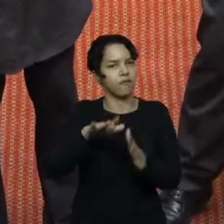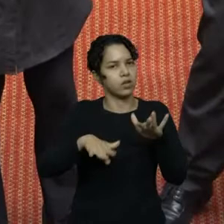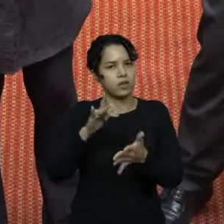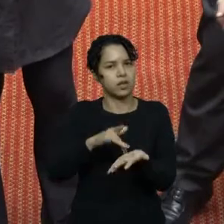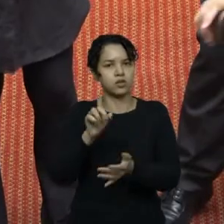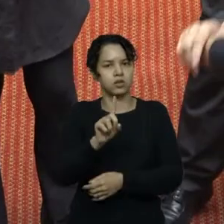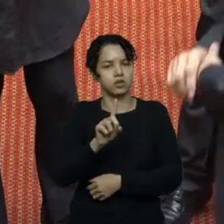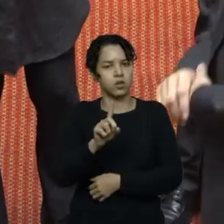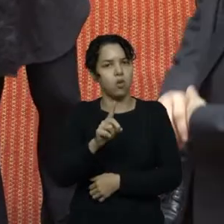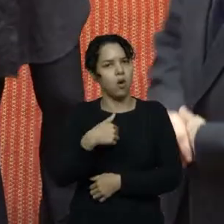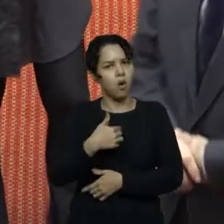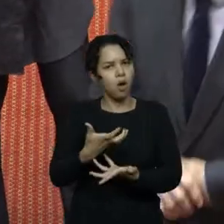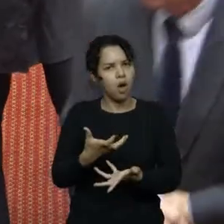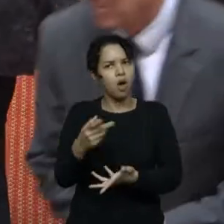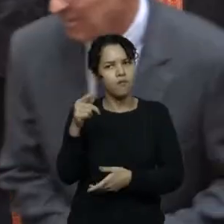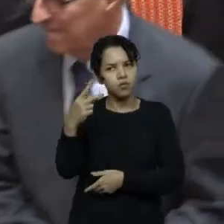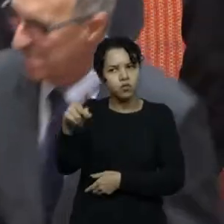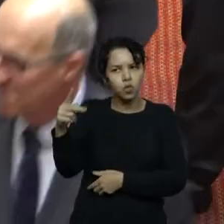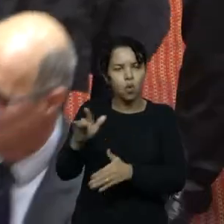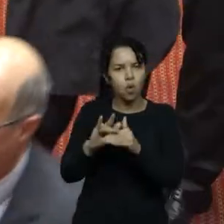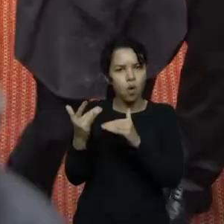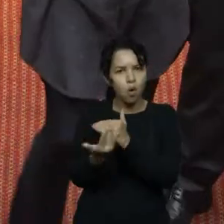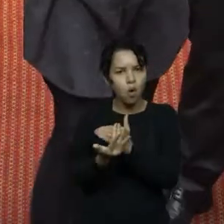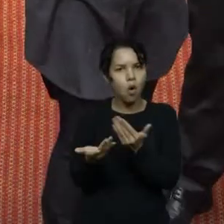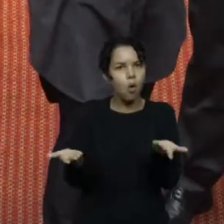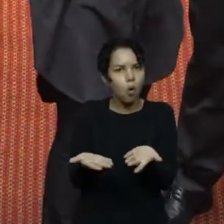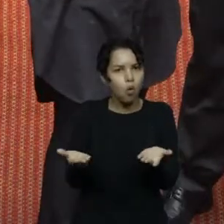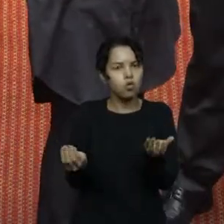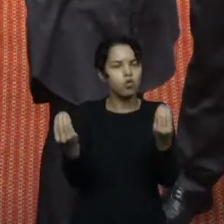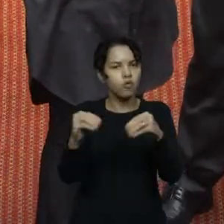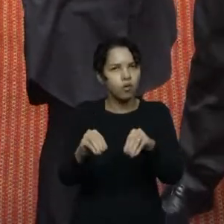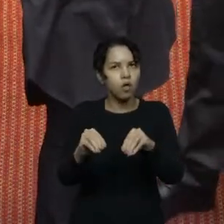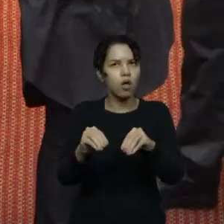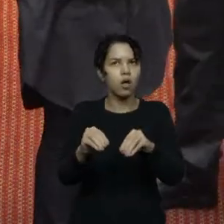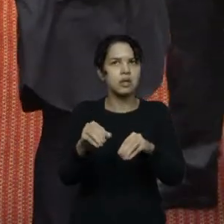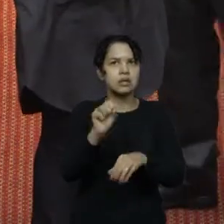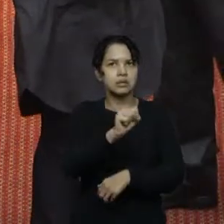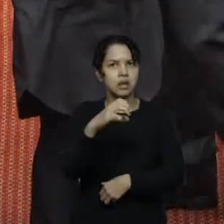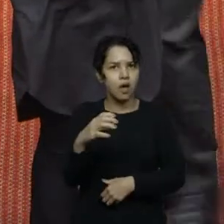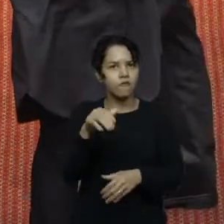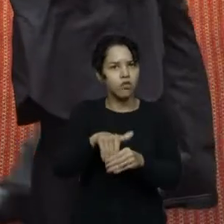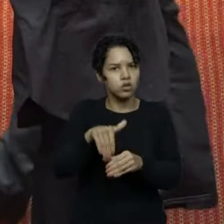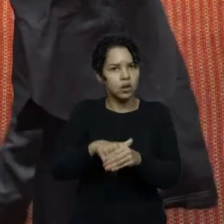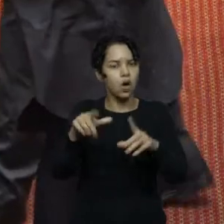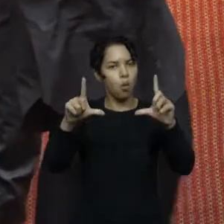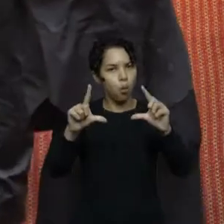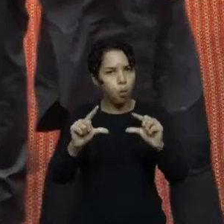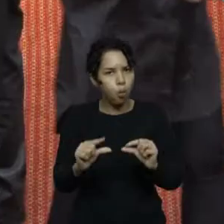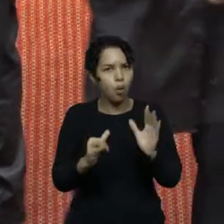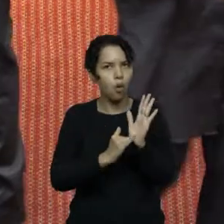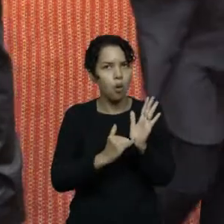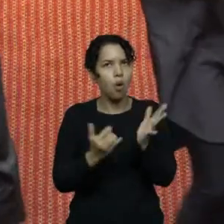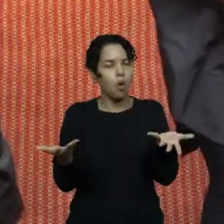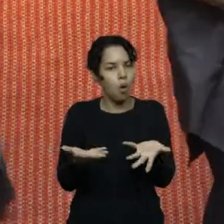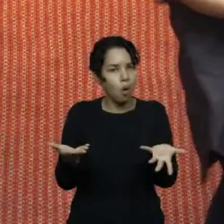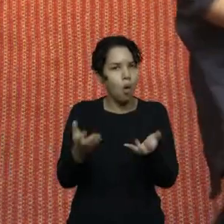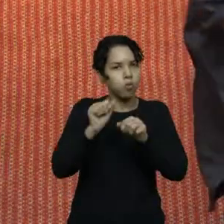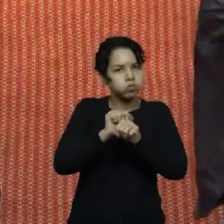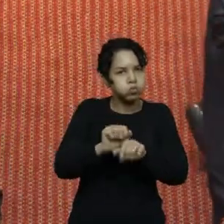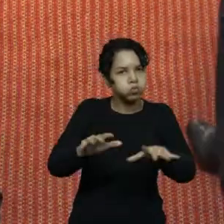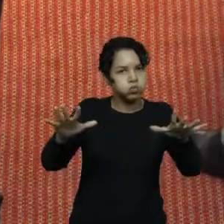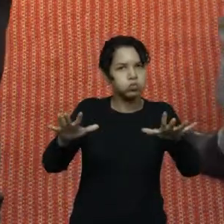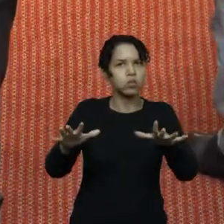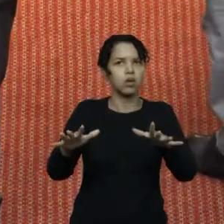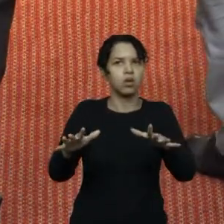algum momento pudessem hoje nas suas redes colocar Santa Catarina está voltando a redução de impostos e que isso possa para mim se espalhar E tomara que chegue nessas